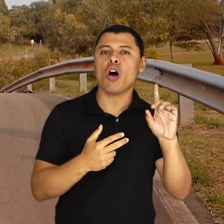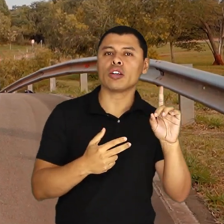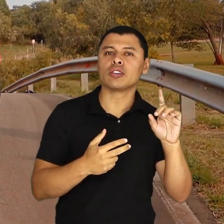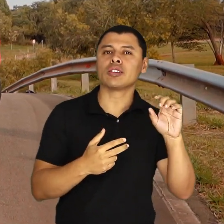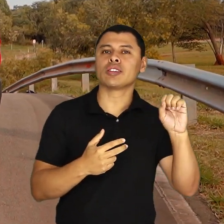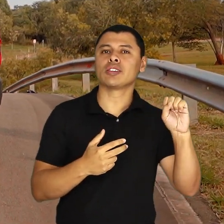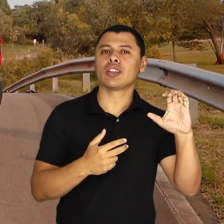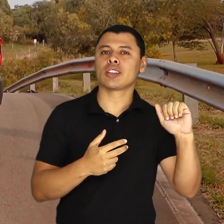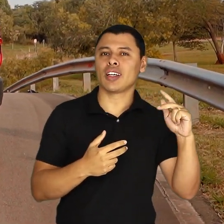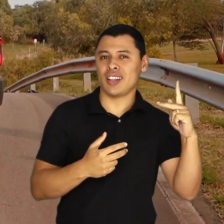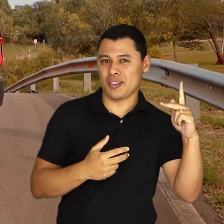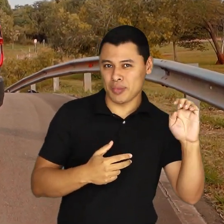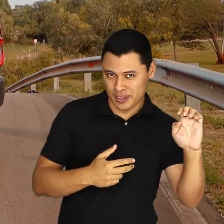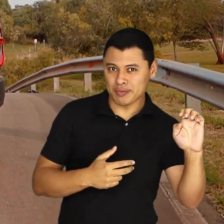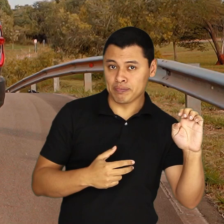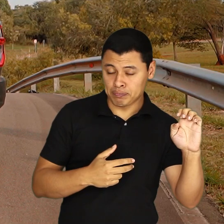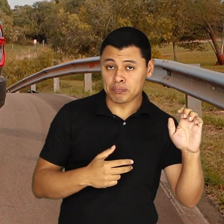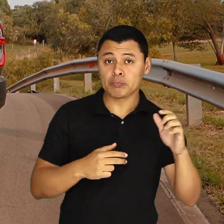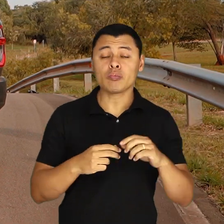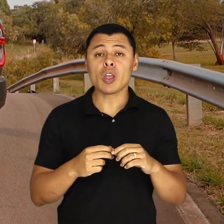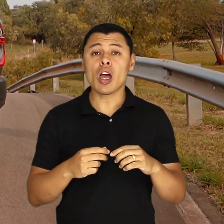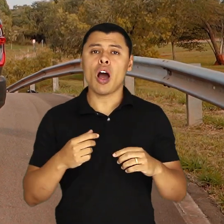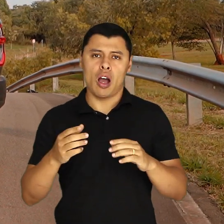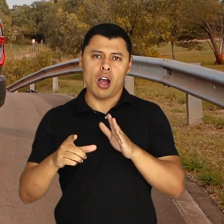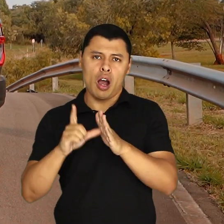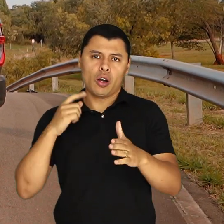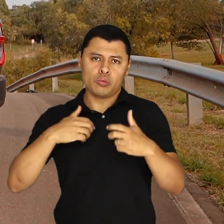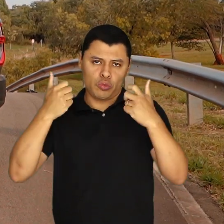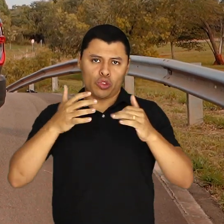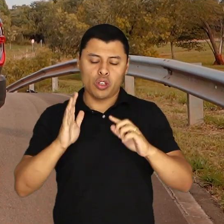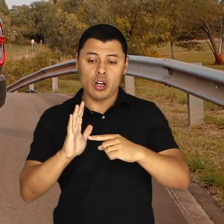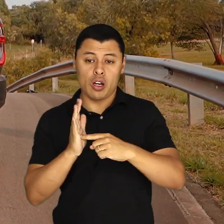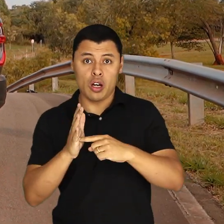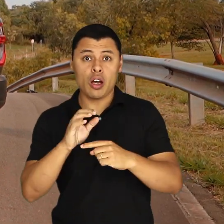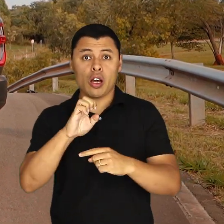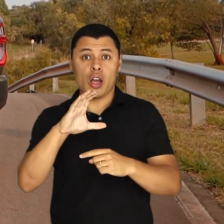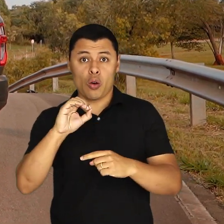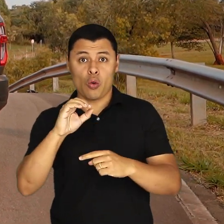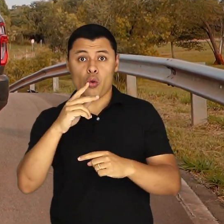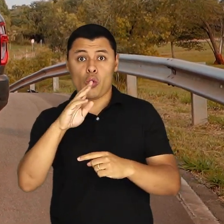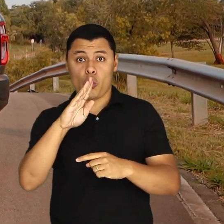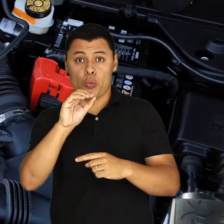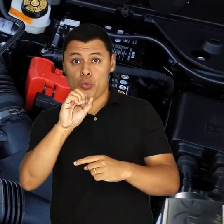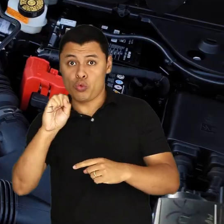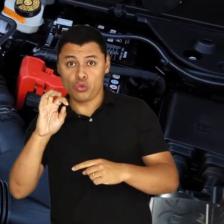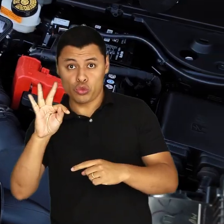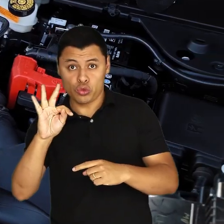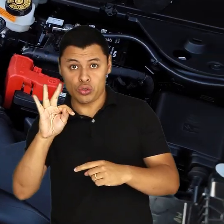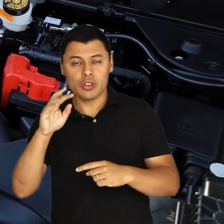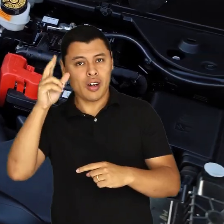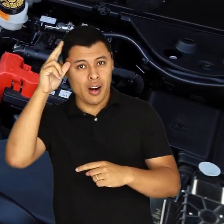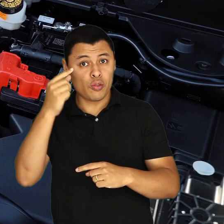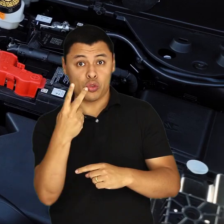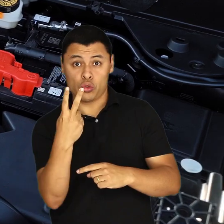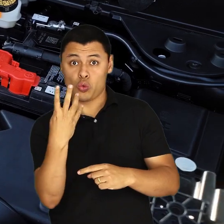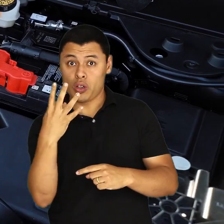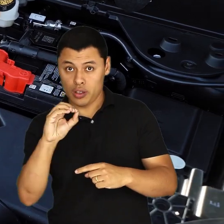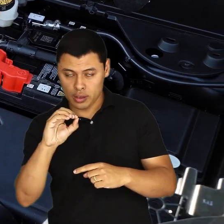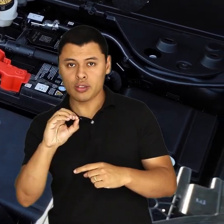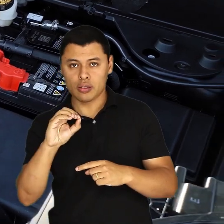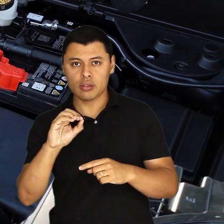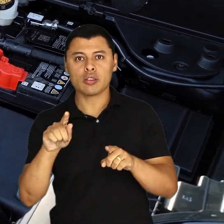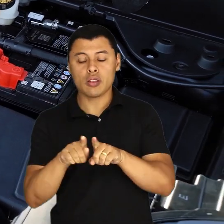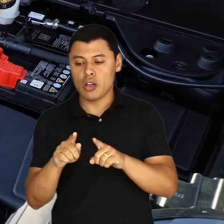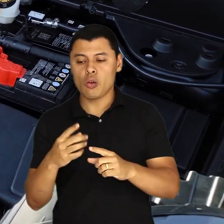Escape e do Focus que a gente não teve aqui, que é o de quarta geração. Como eu falei, a gente tem aqui um motor EcoBoost, 240 cavalos, câmbio de 8 marchas